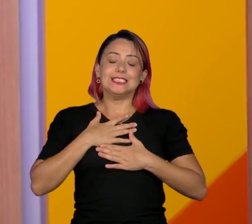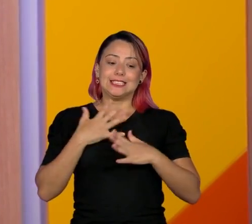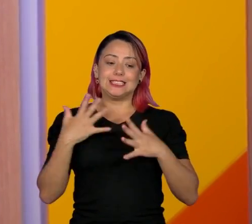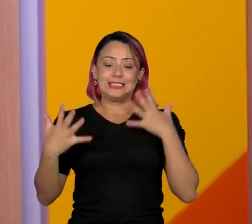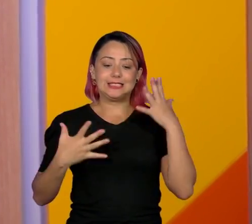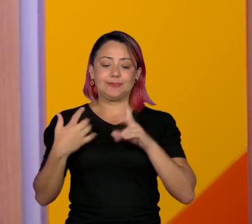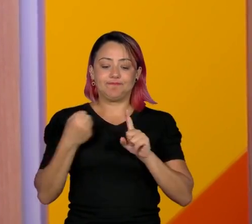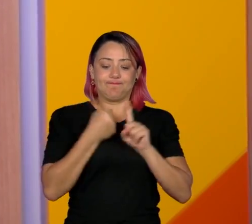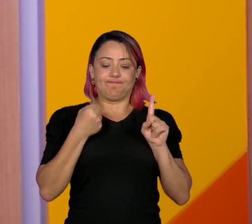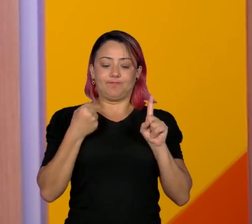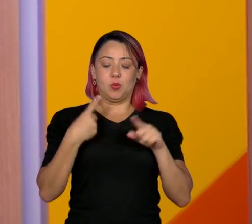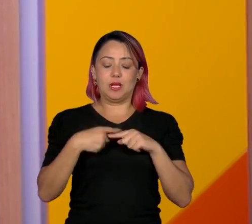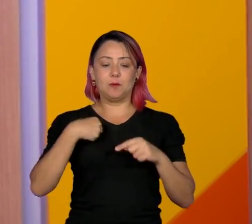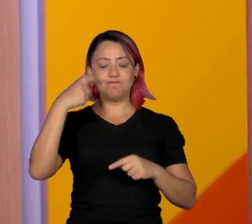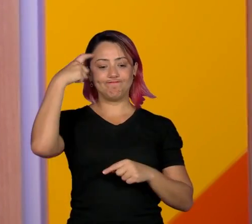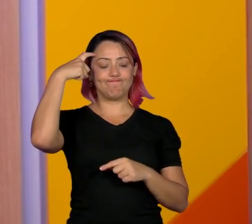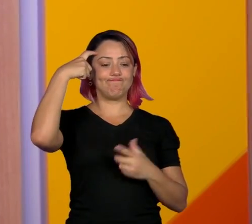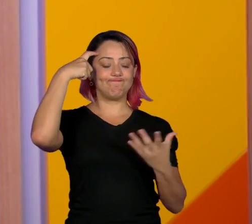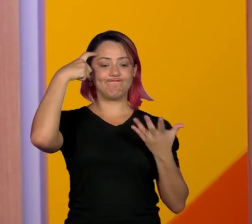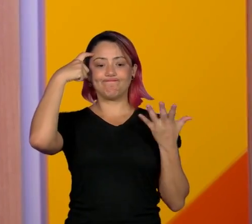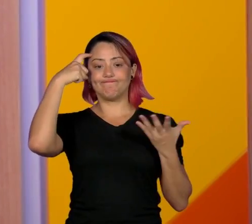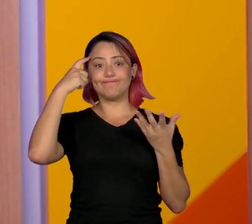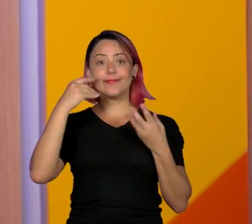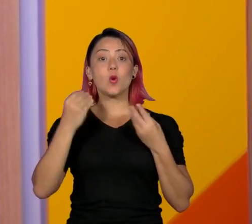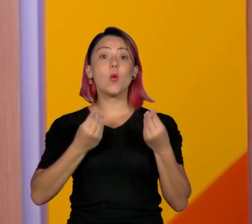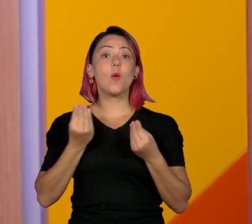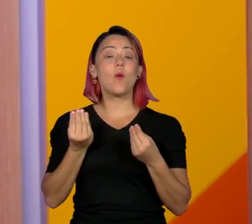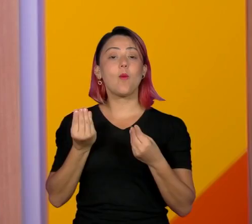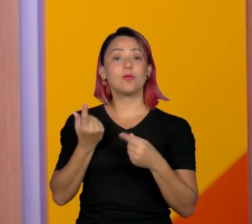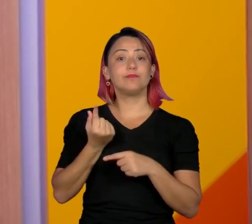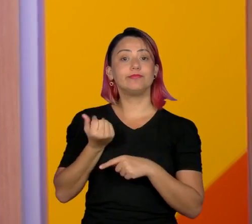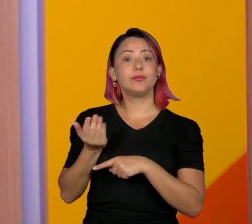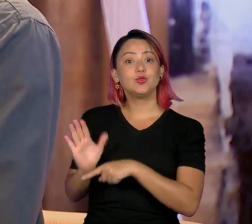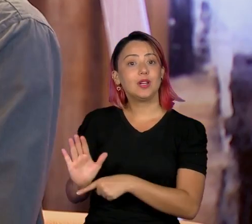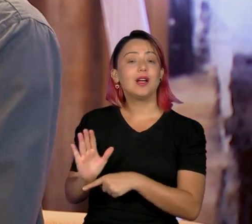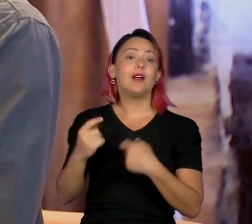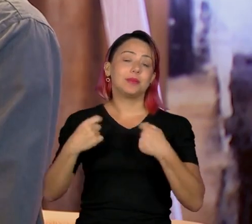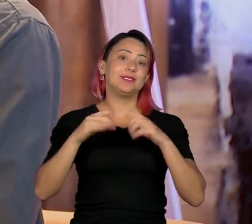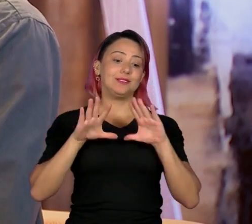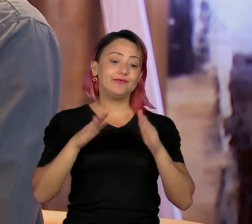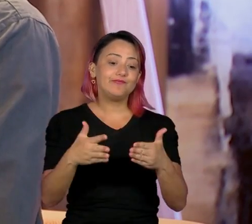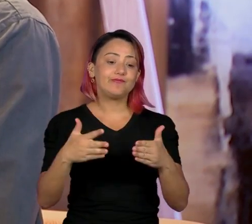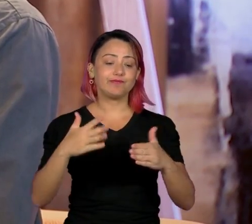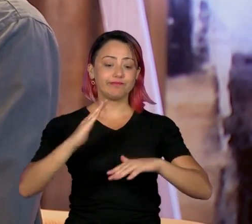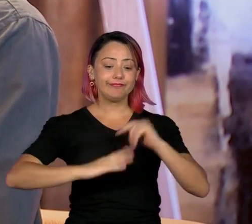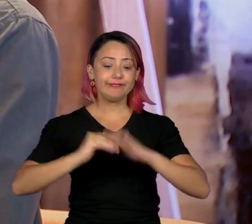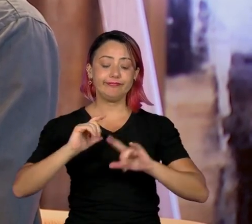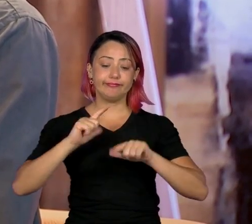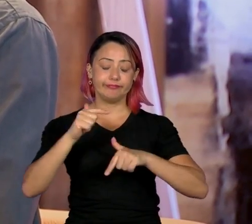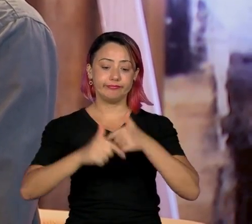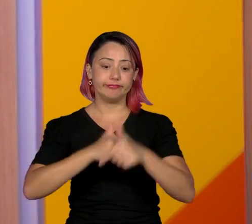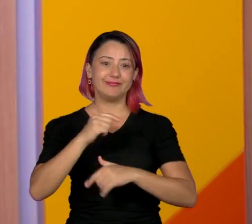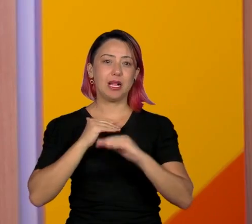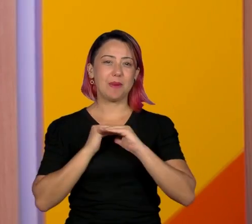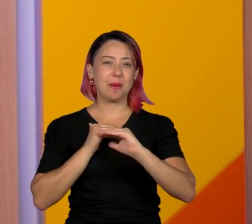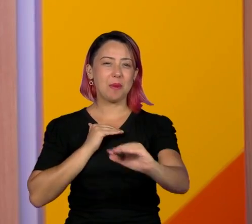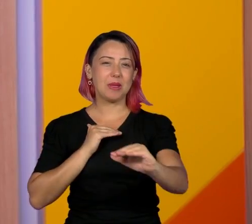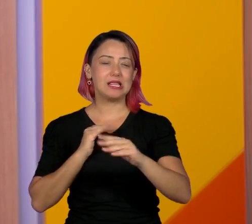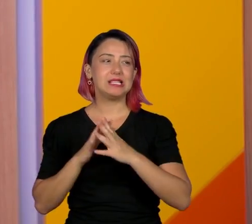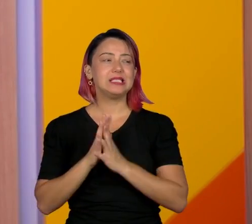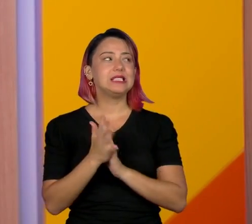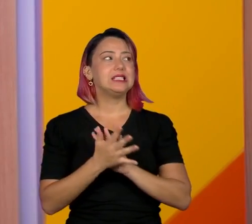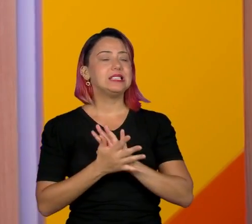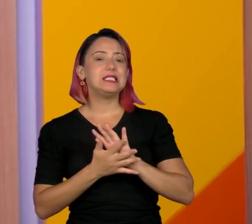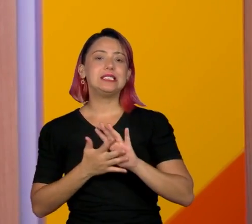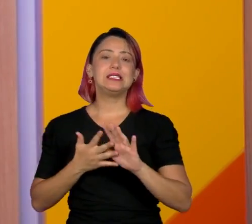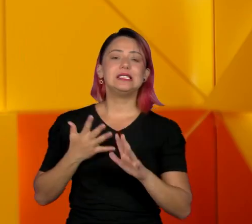foi um momento que eu cogitei ser mais objetiva, né? Ser mais pragmática,